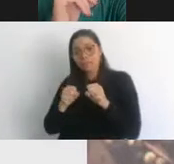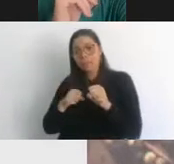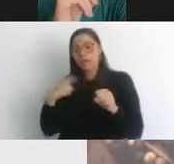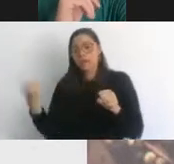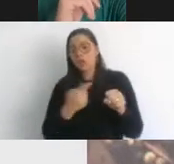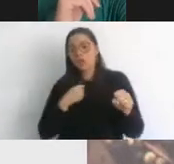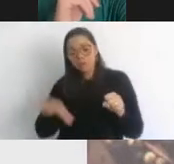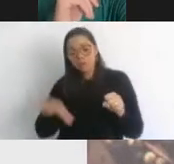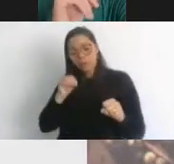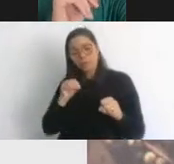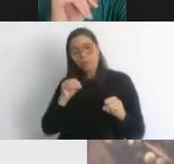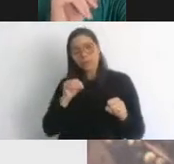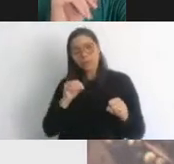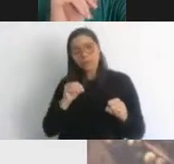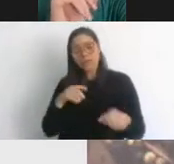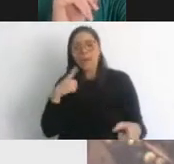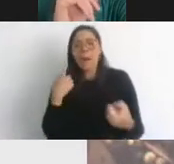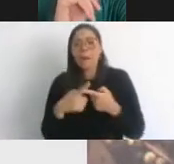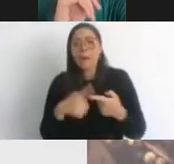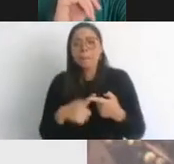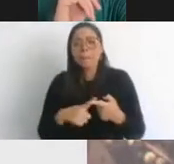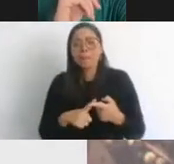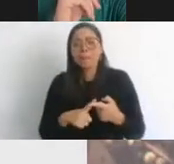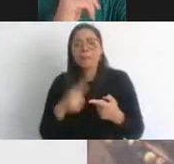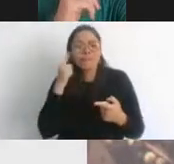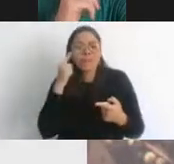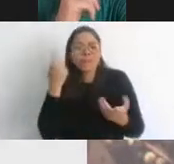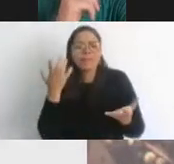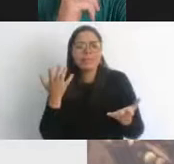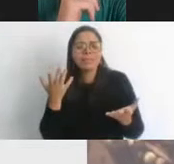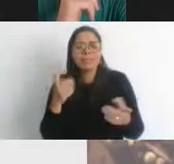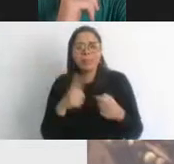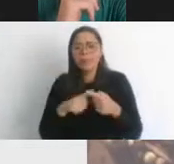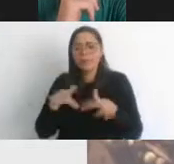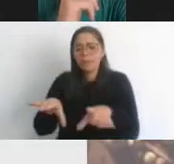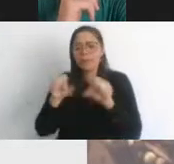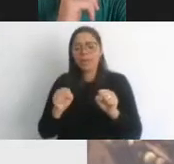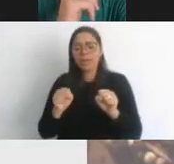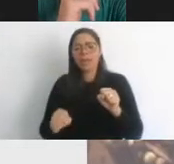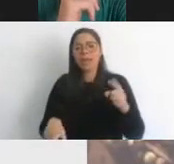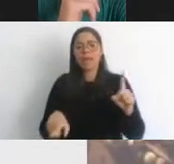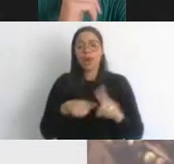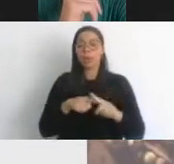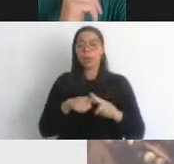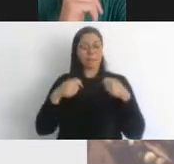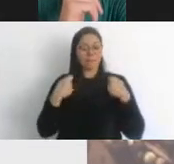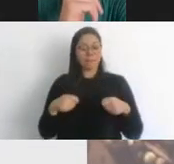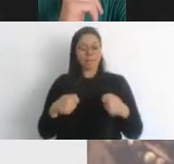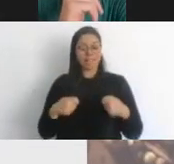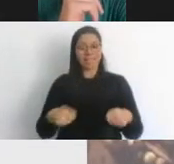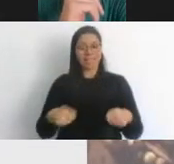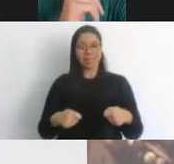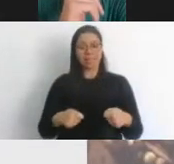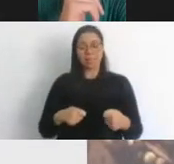Tá Mas por que que a gente vai se apropriar disso é porque nós precisamos nos apropriar mas como nós vamos